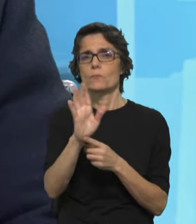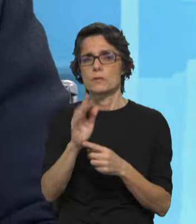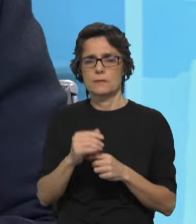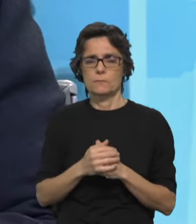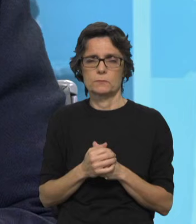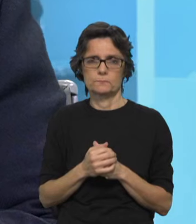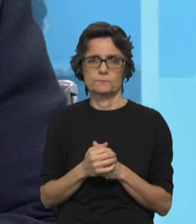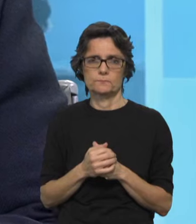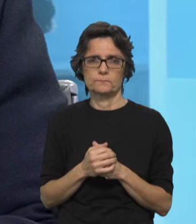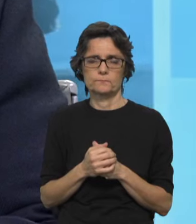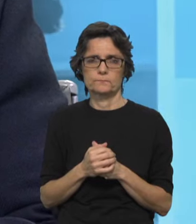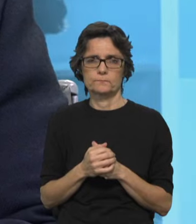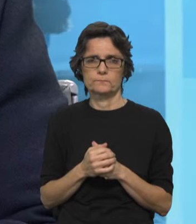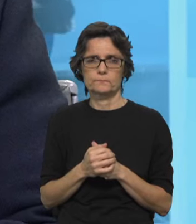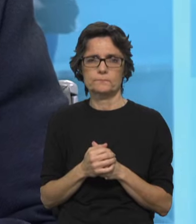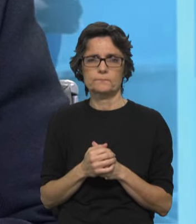entre as quais